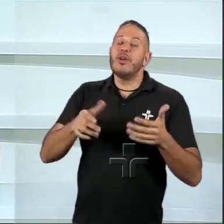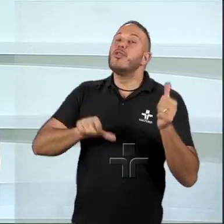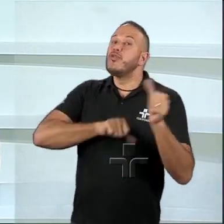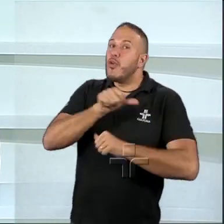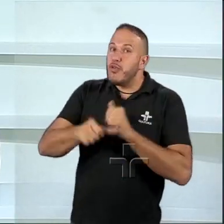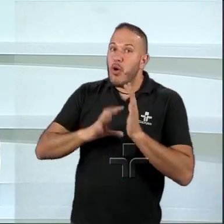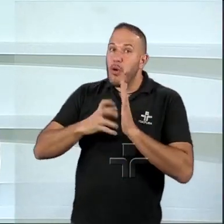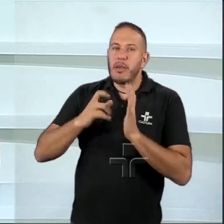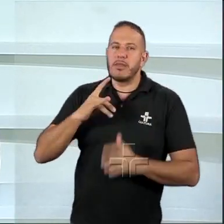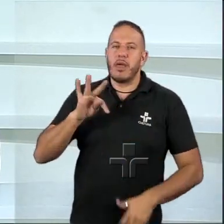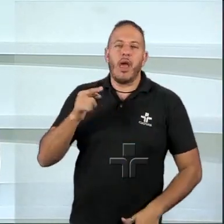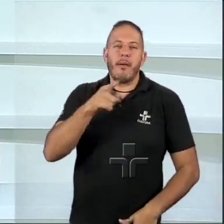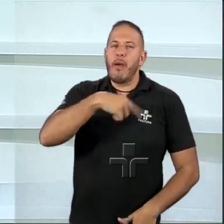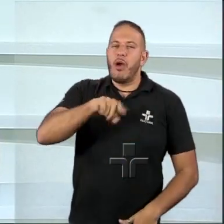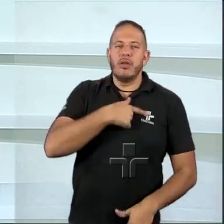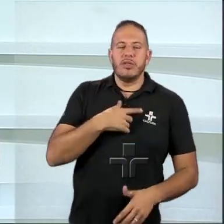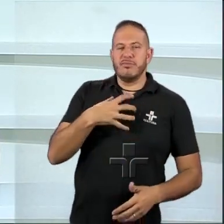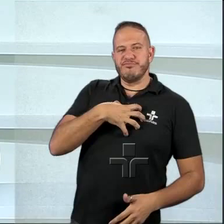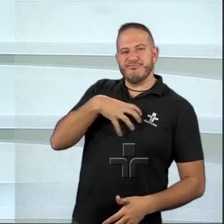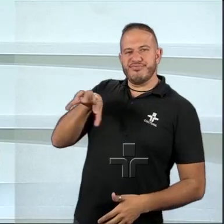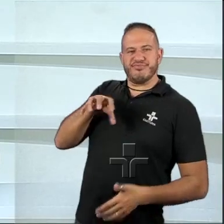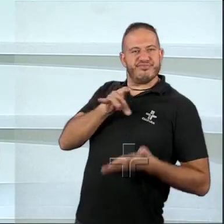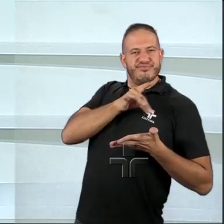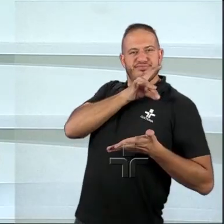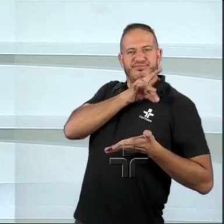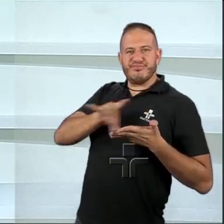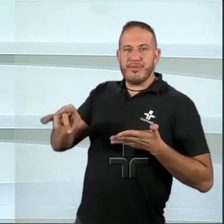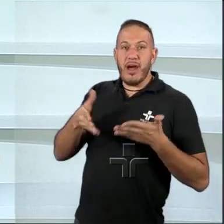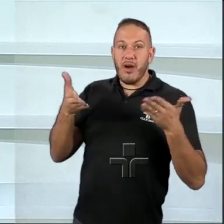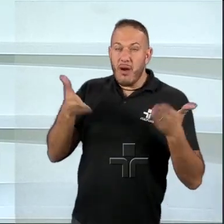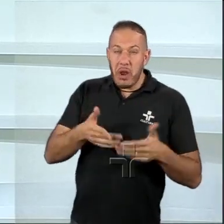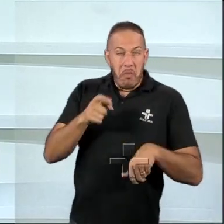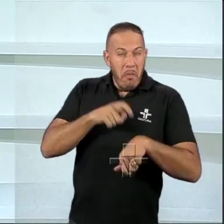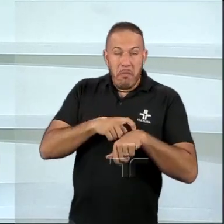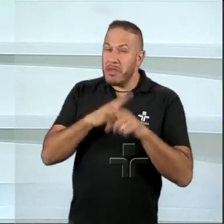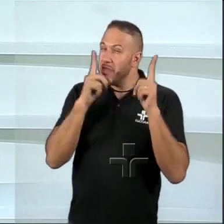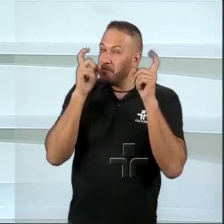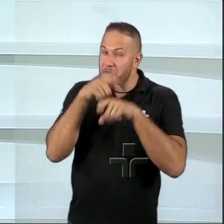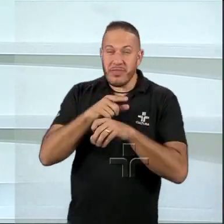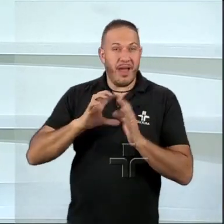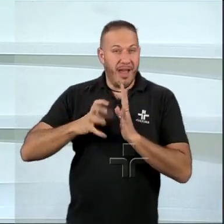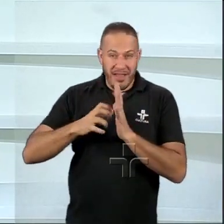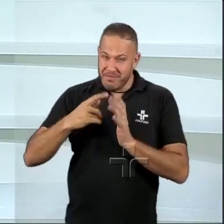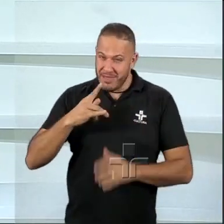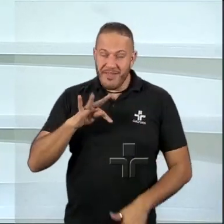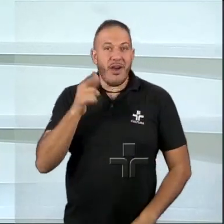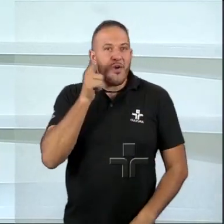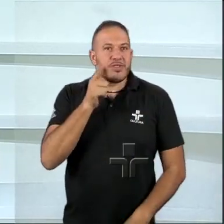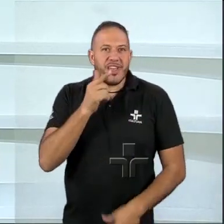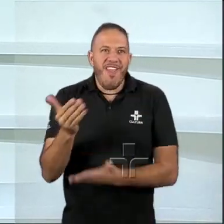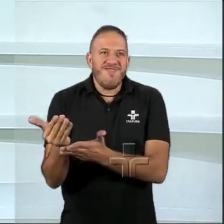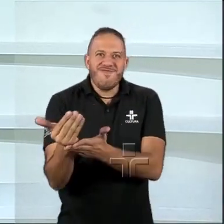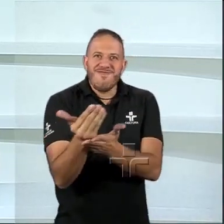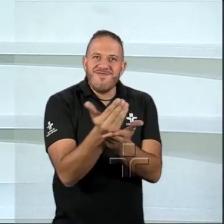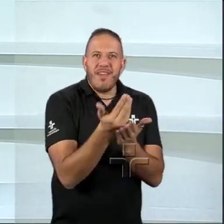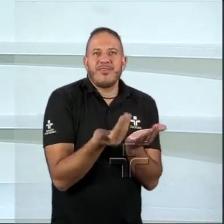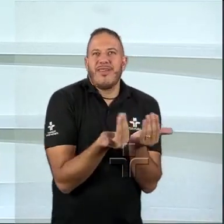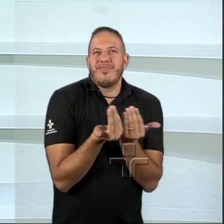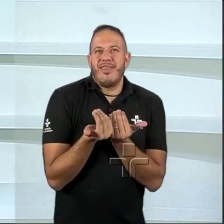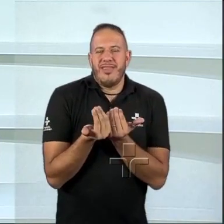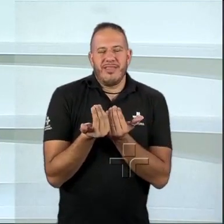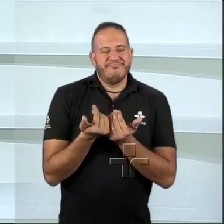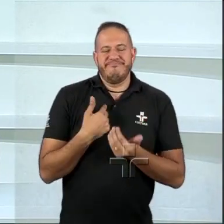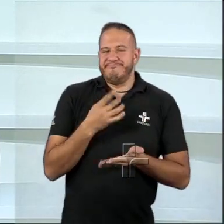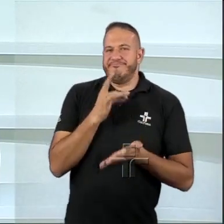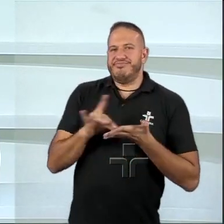partido tão antipatizado a ponto de, nesse momento, a gente ver a dificuldade enorme que ele terá. Tem uma chance, evidente que tem,